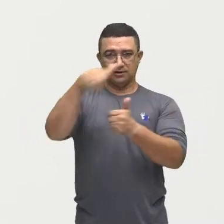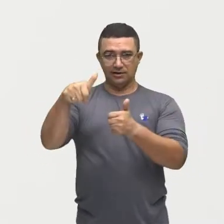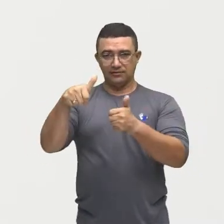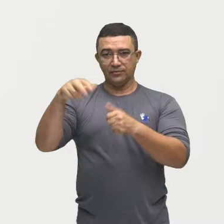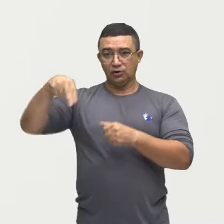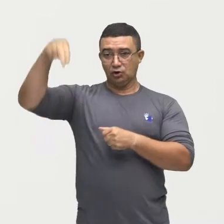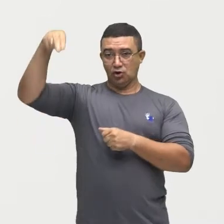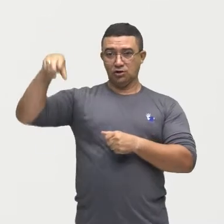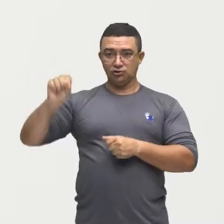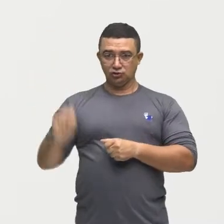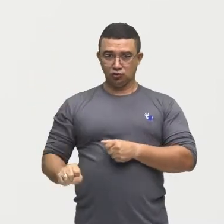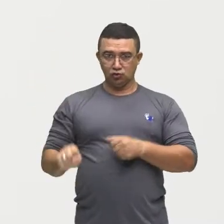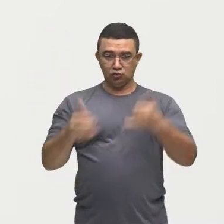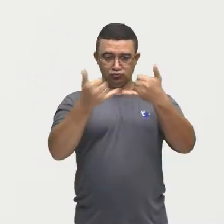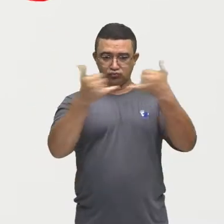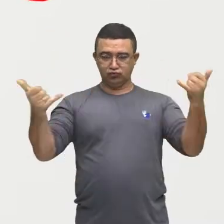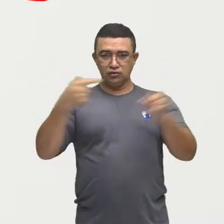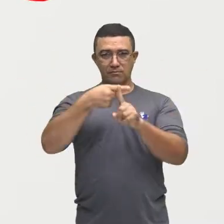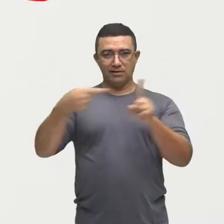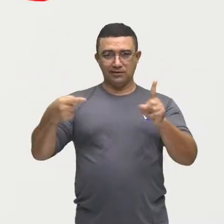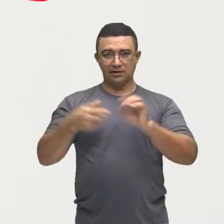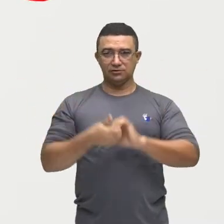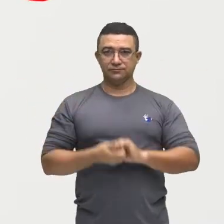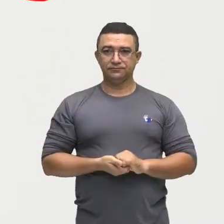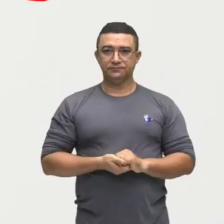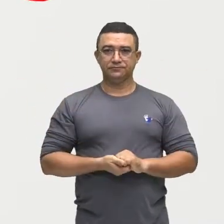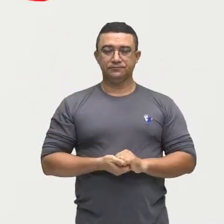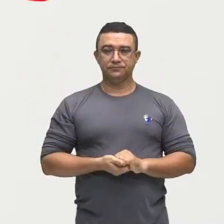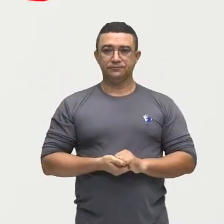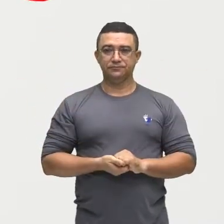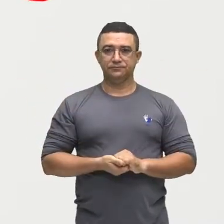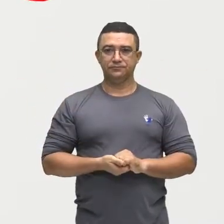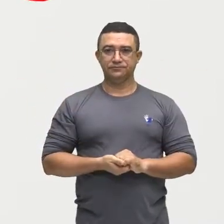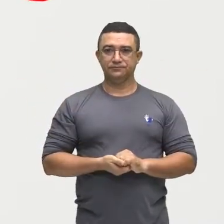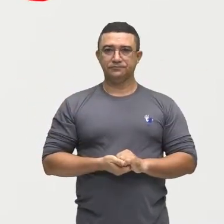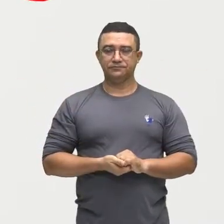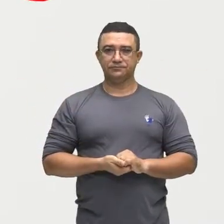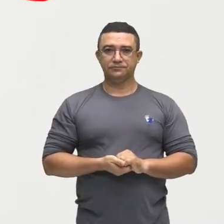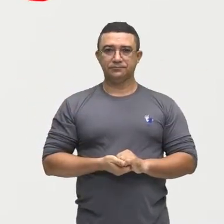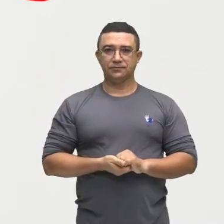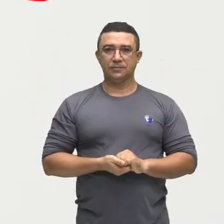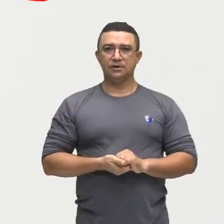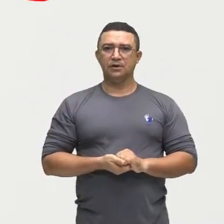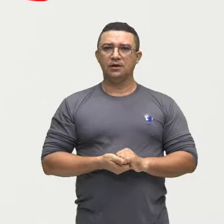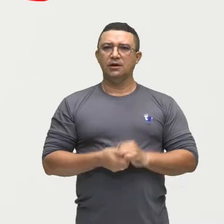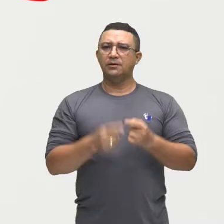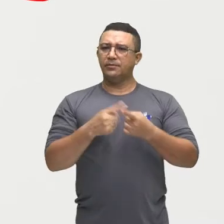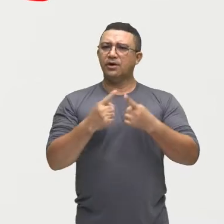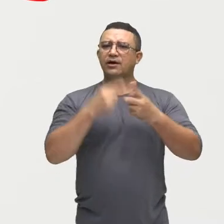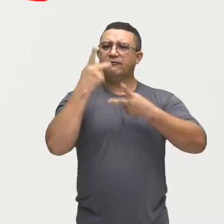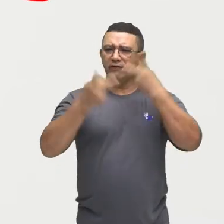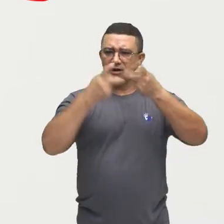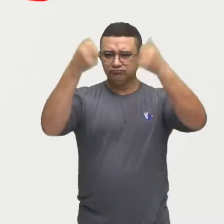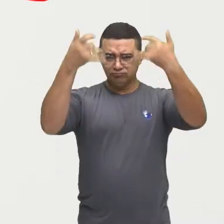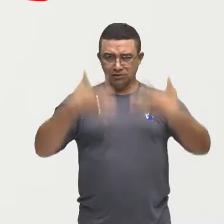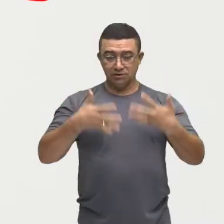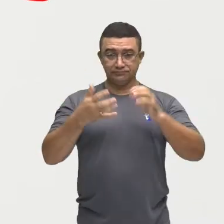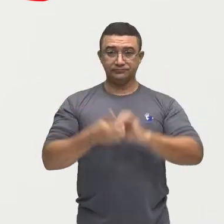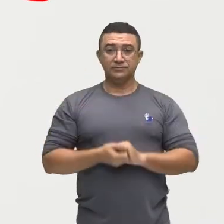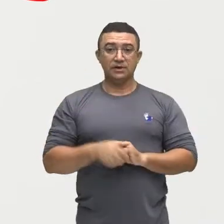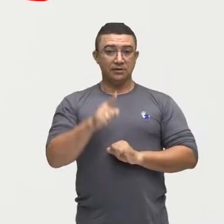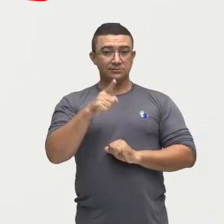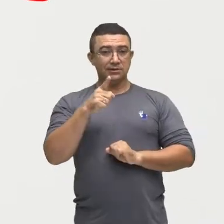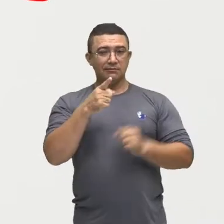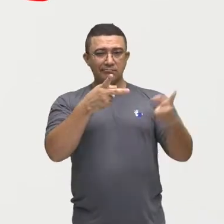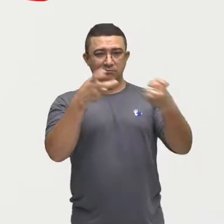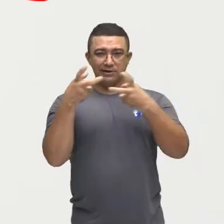hemisfério norte e aqui para baixo o hemisfério sul. Por que a gente está falando isso daí? Quando a gente for